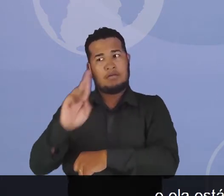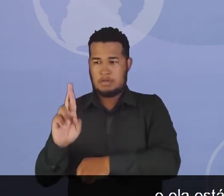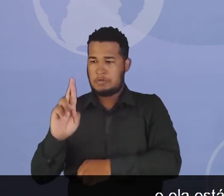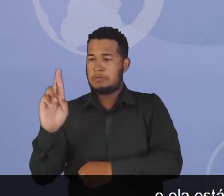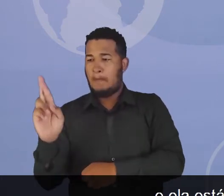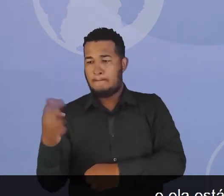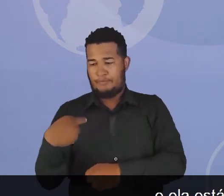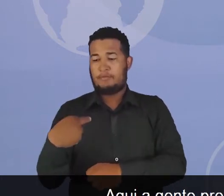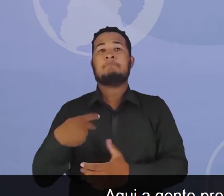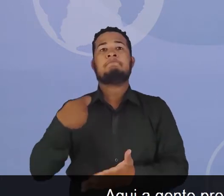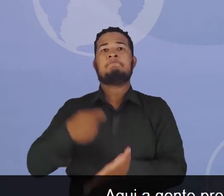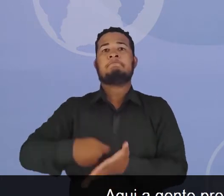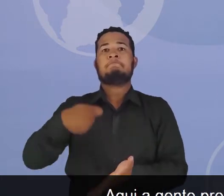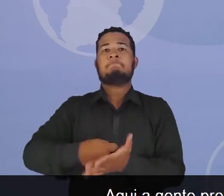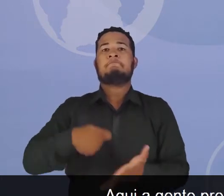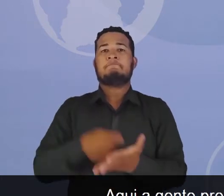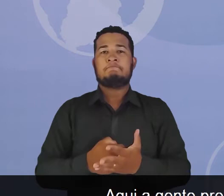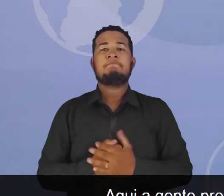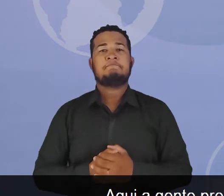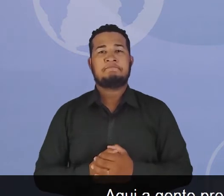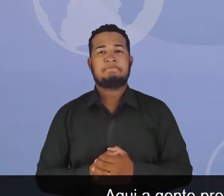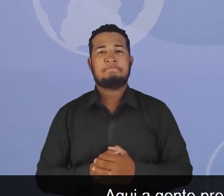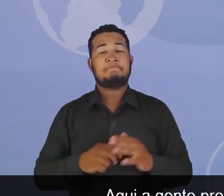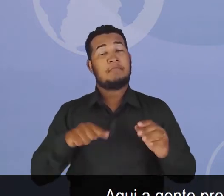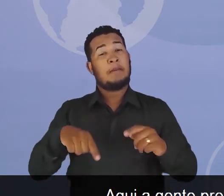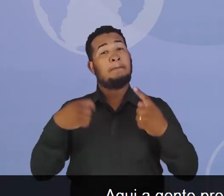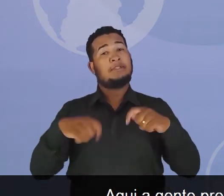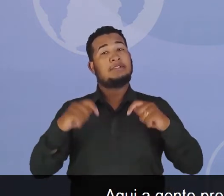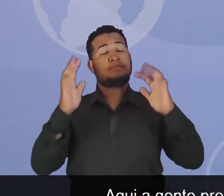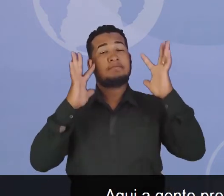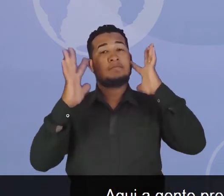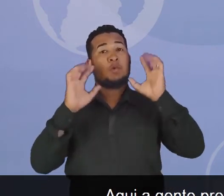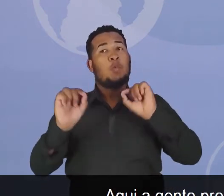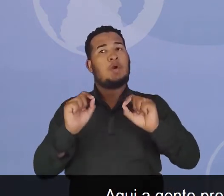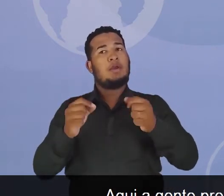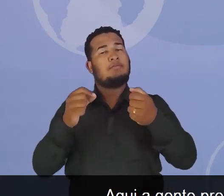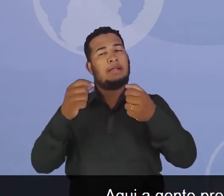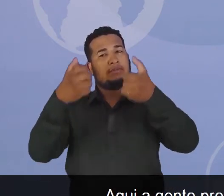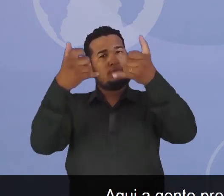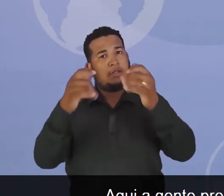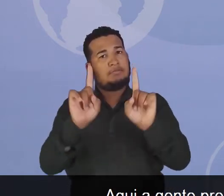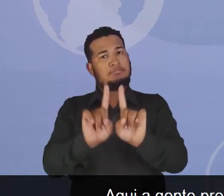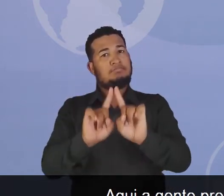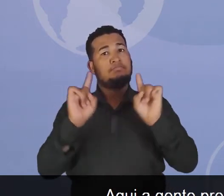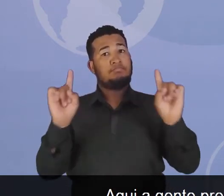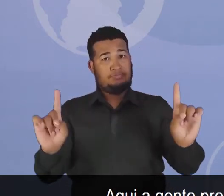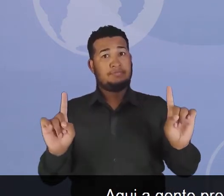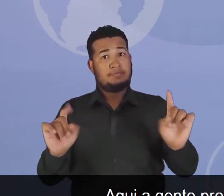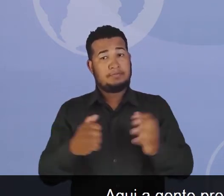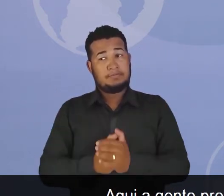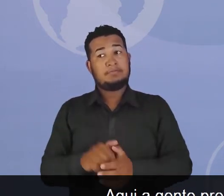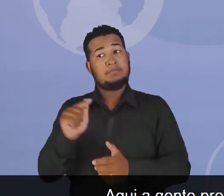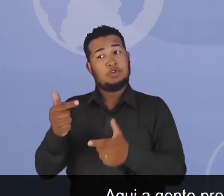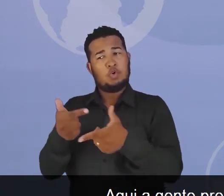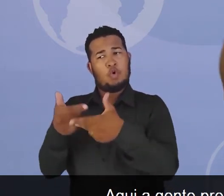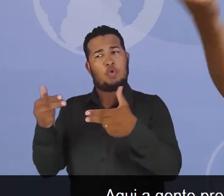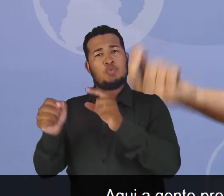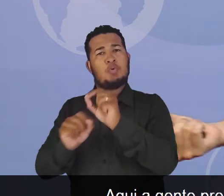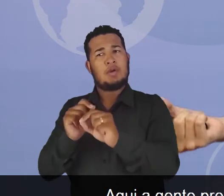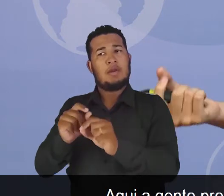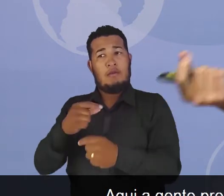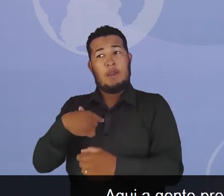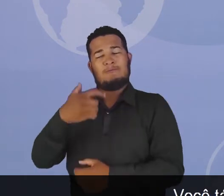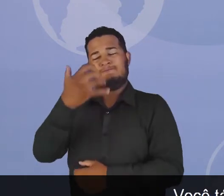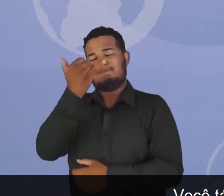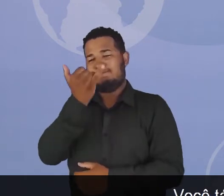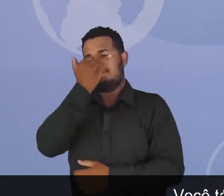si mesmo. Aqui, a gente precisa fazer uma distinção. Uma coisa é você fazer algo por